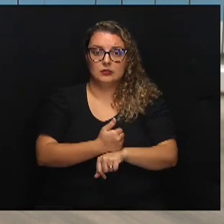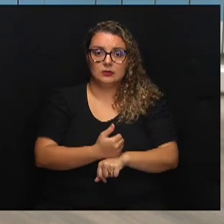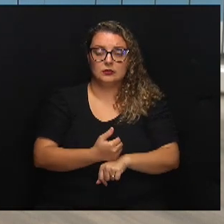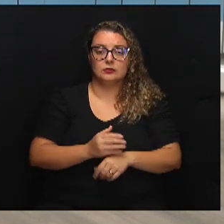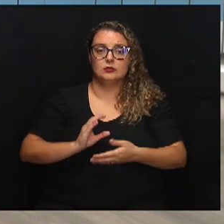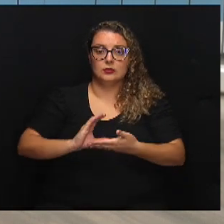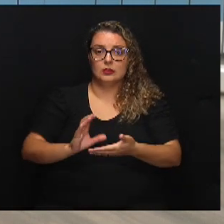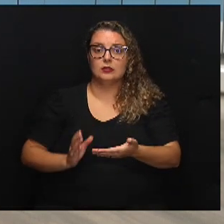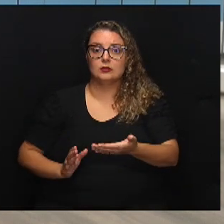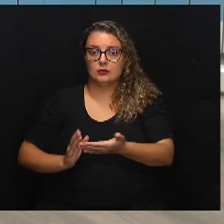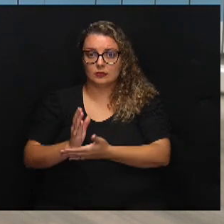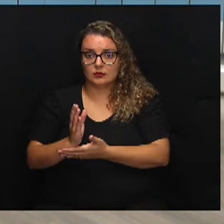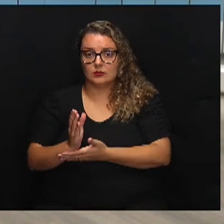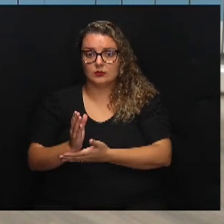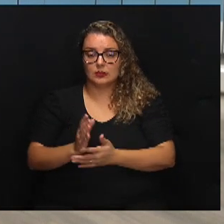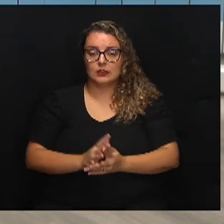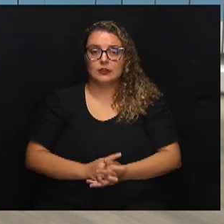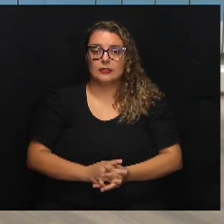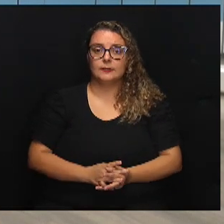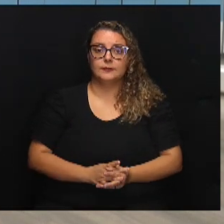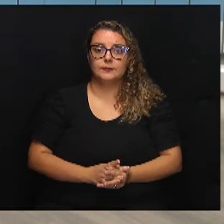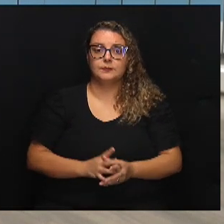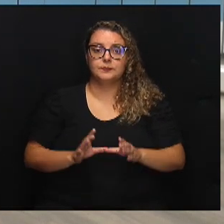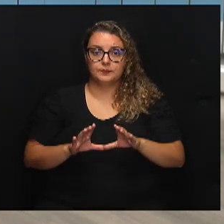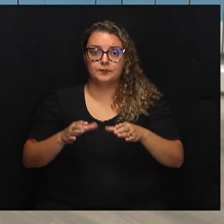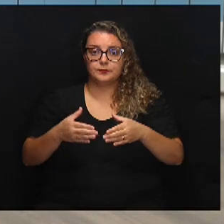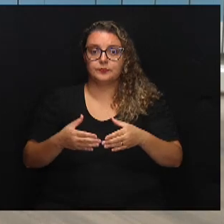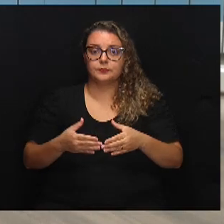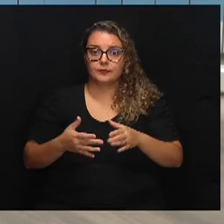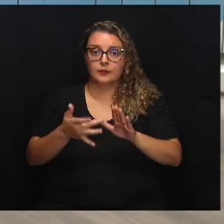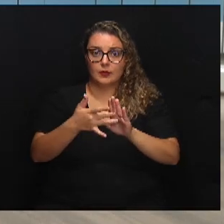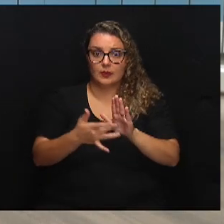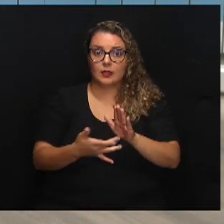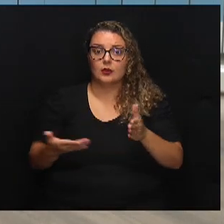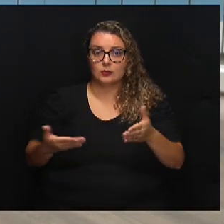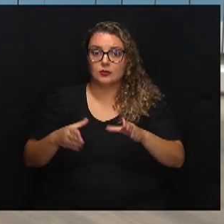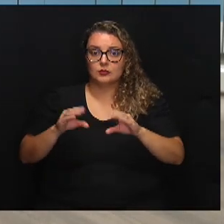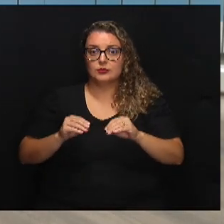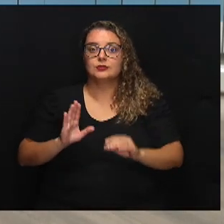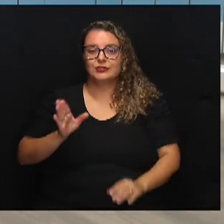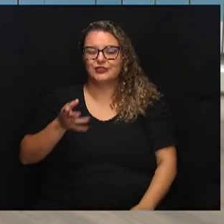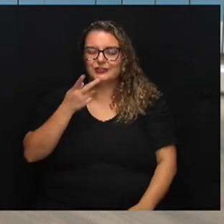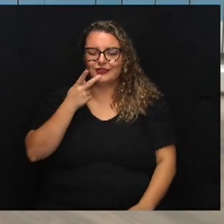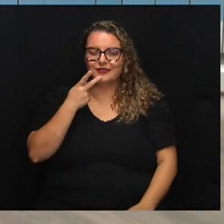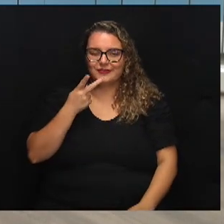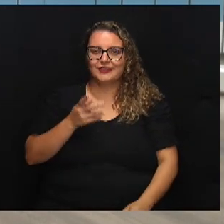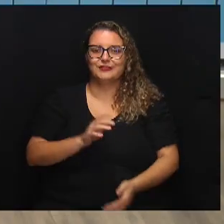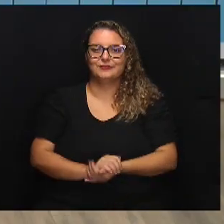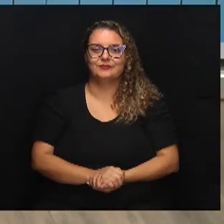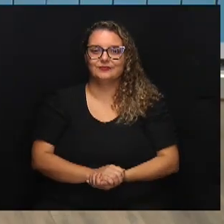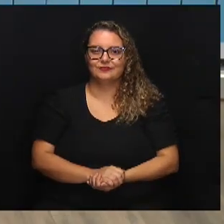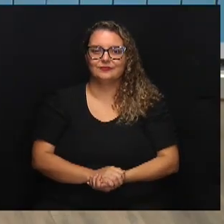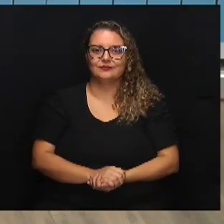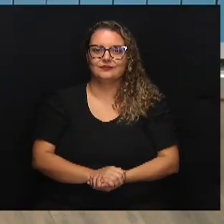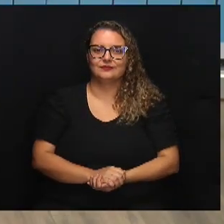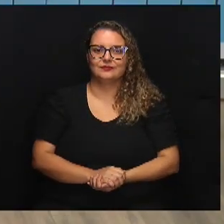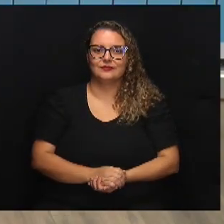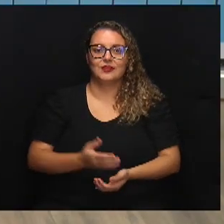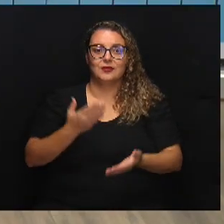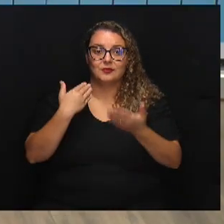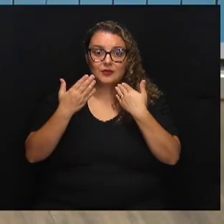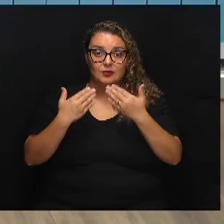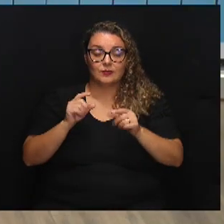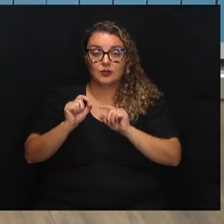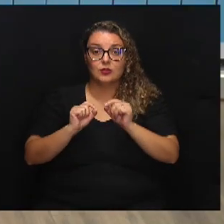aí aprovado pela comissão, ele está na pauta desta noite, logo mais a gente fala sobre isso. Vamos comentar agora sobre o